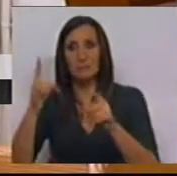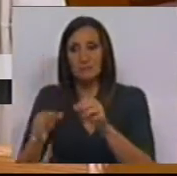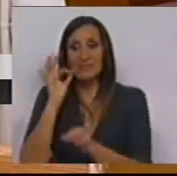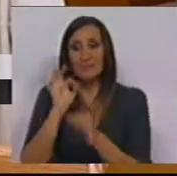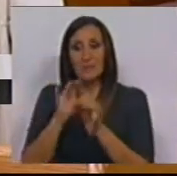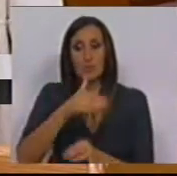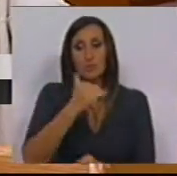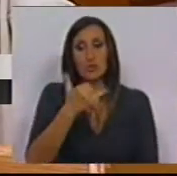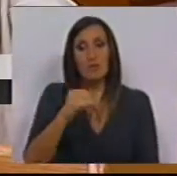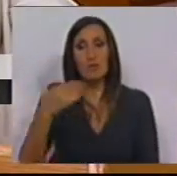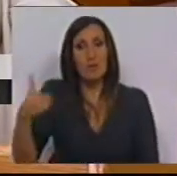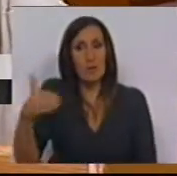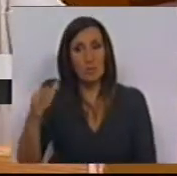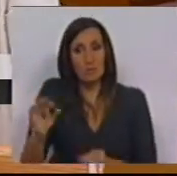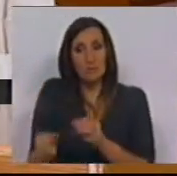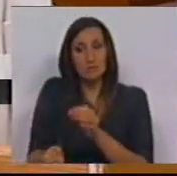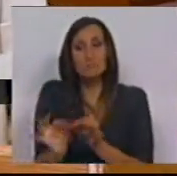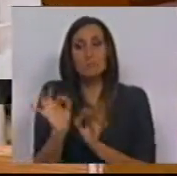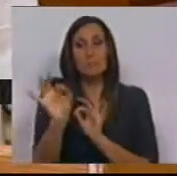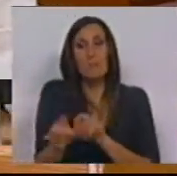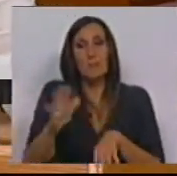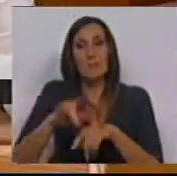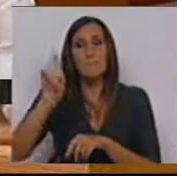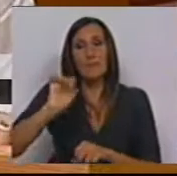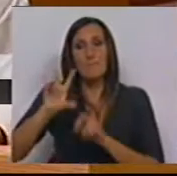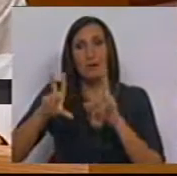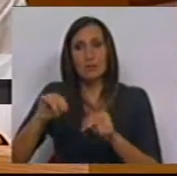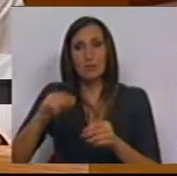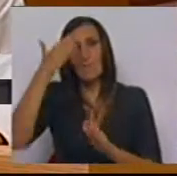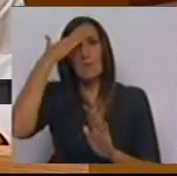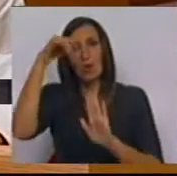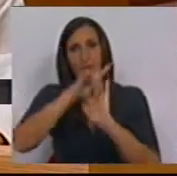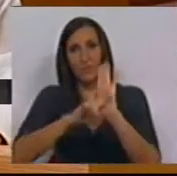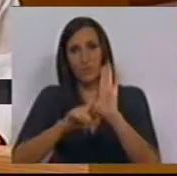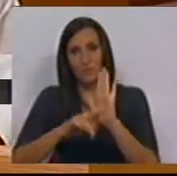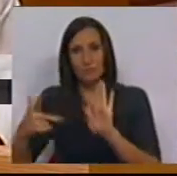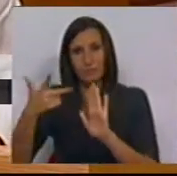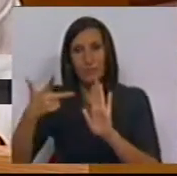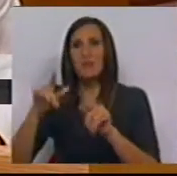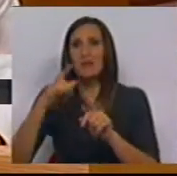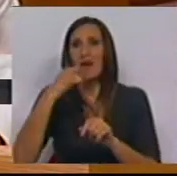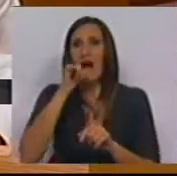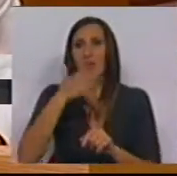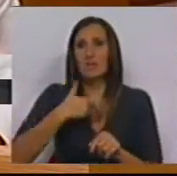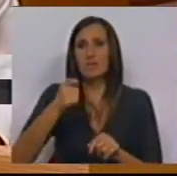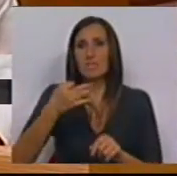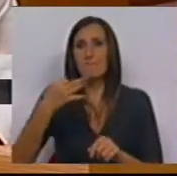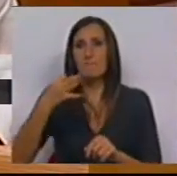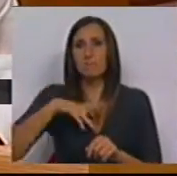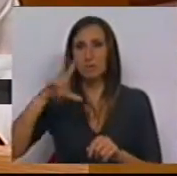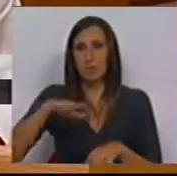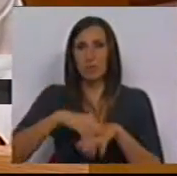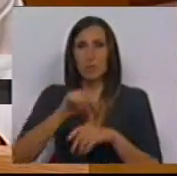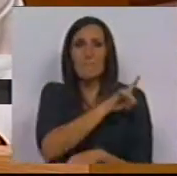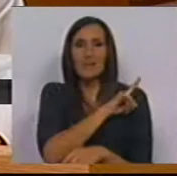de 2011, na primeira atualização do memorando de entendimento, a Águas de Portugal no plano